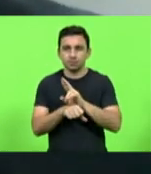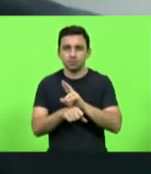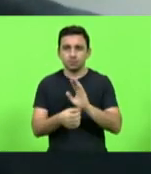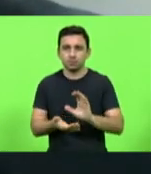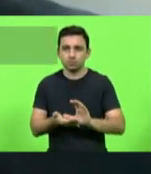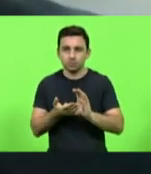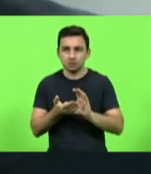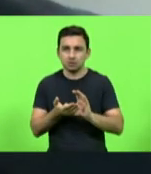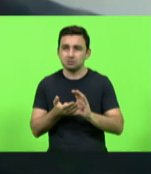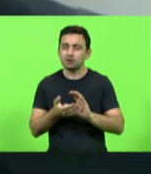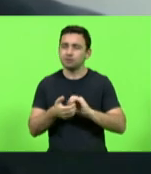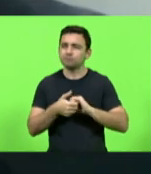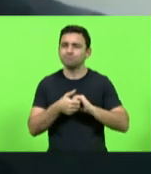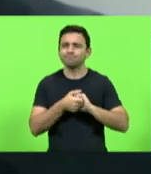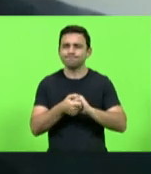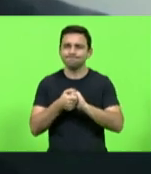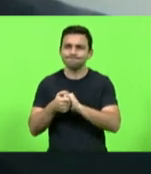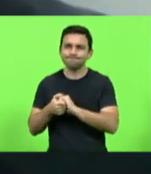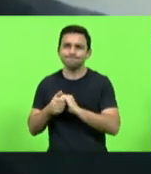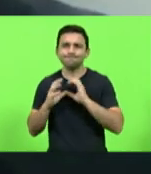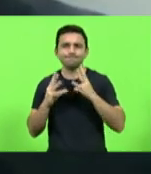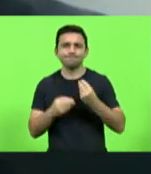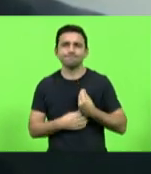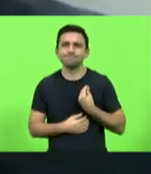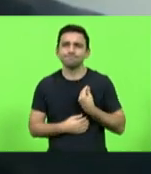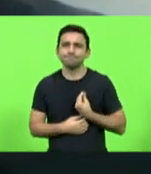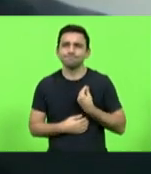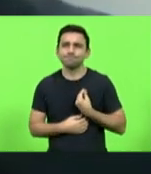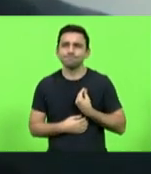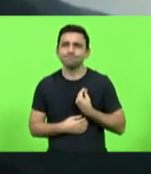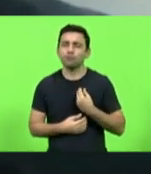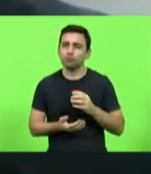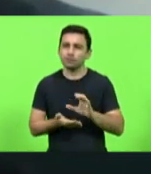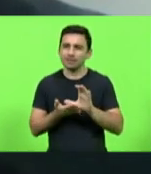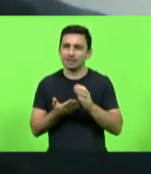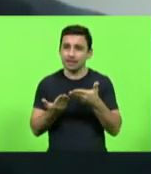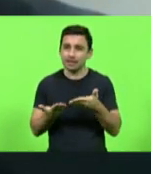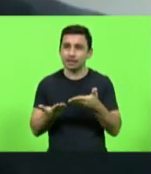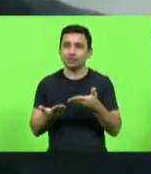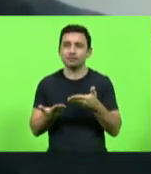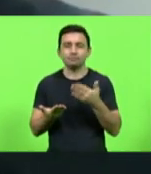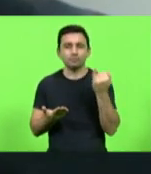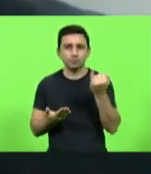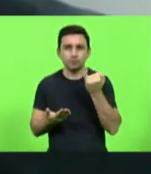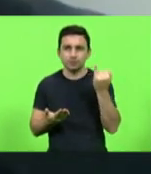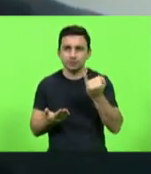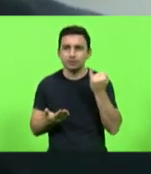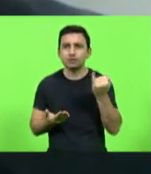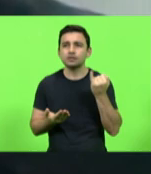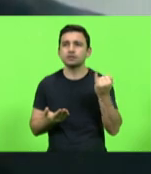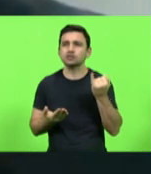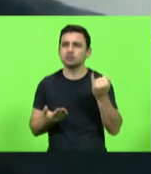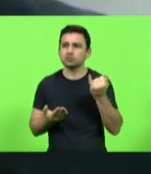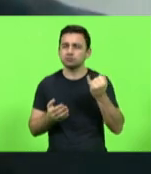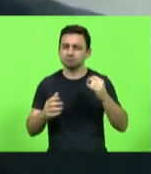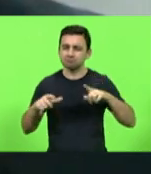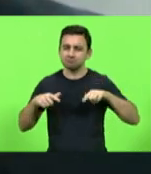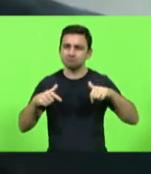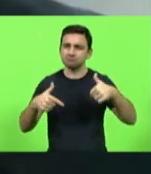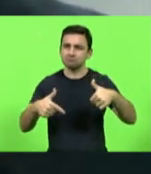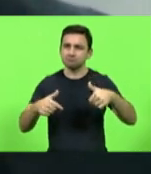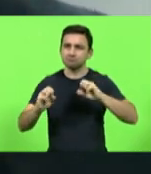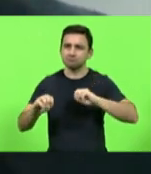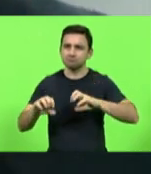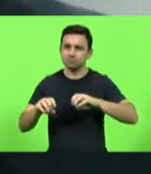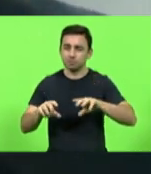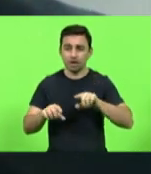saudar todos os demais presentes aqui, uma vez que o conselheiro Gerson tem sido não apenas um grande paladino da educação, mas também uma das